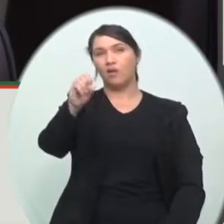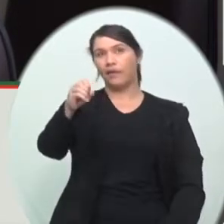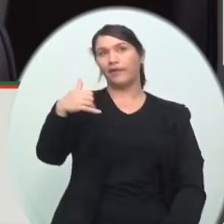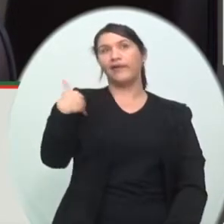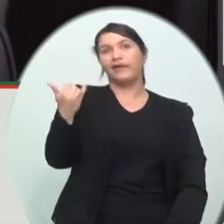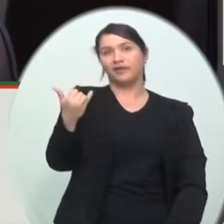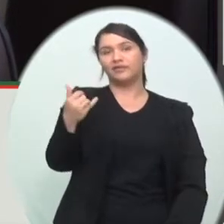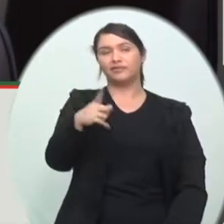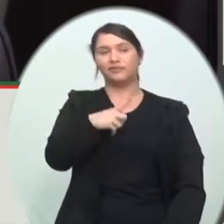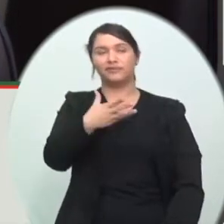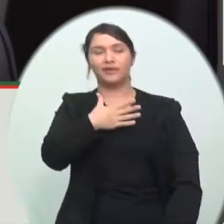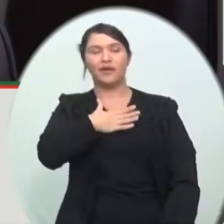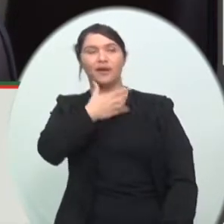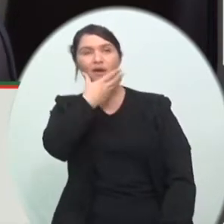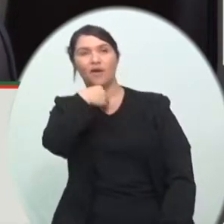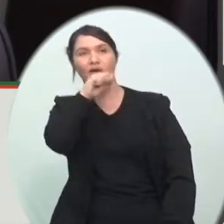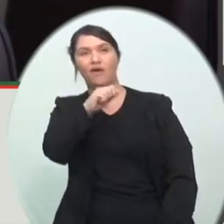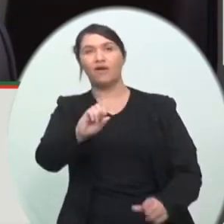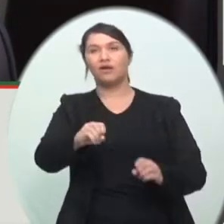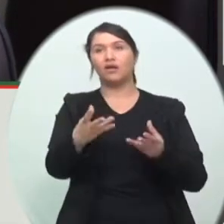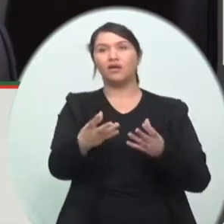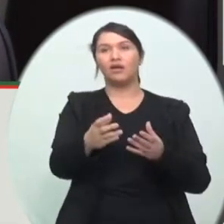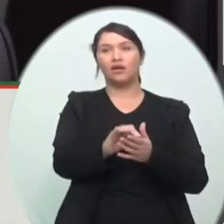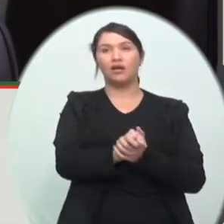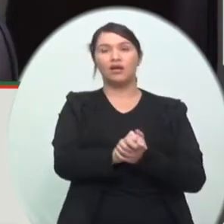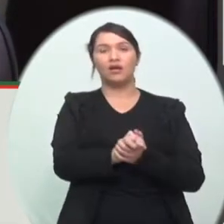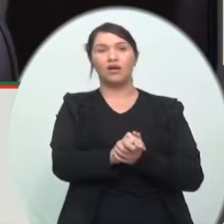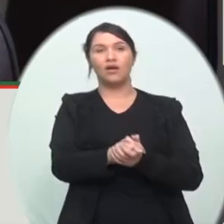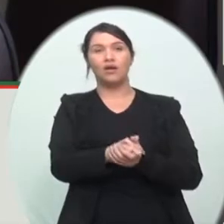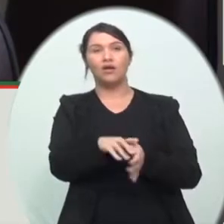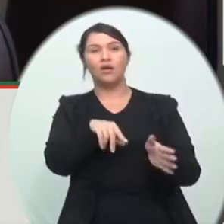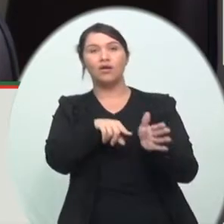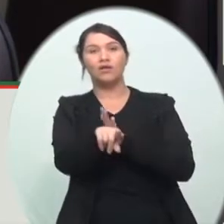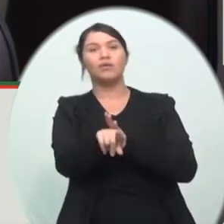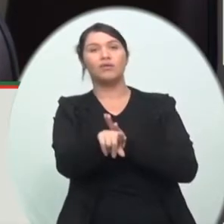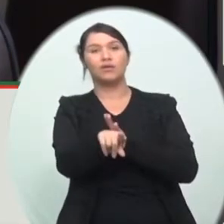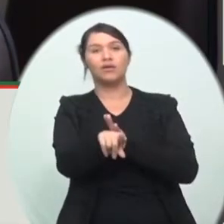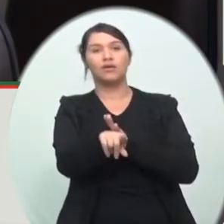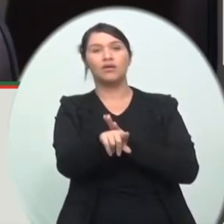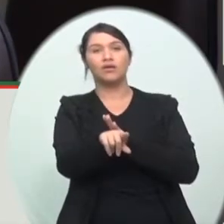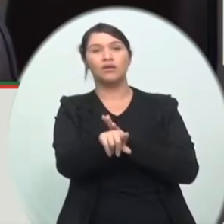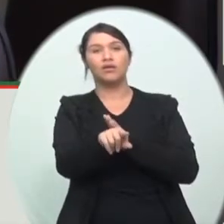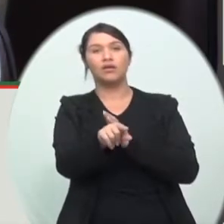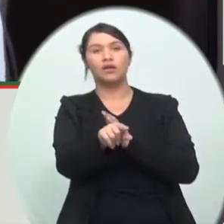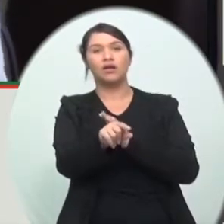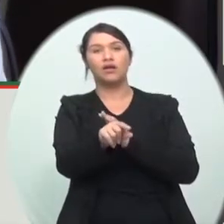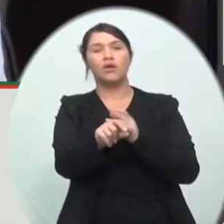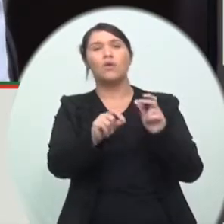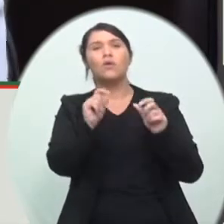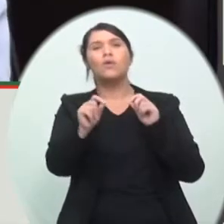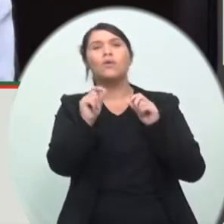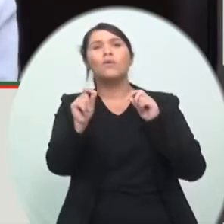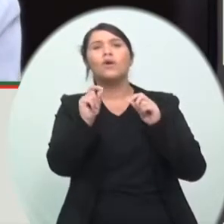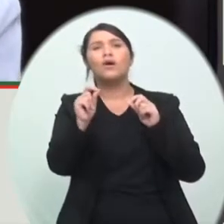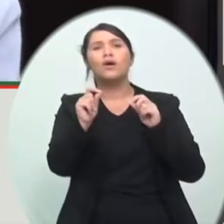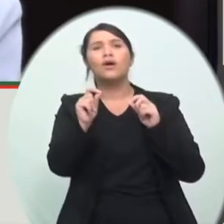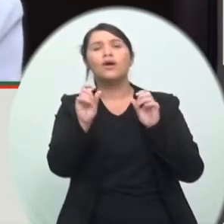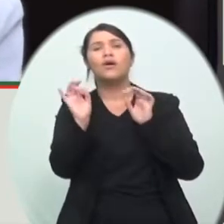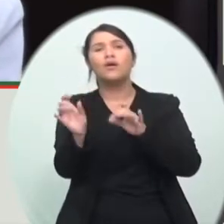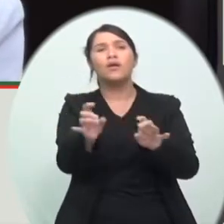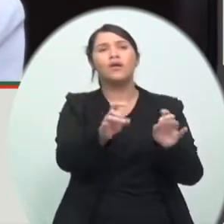vende o quê? Vende informação, pai. Mas quanto é que você paga por isso? Nada. Não cabe no